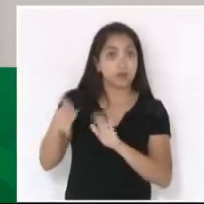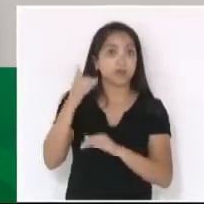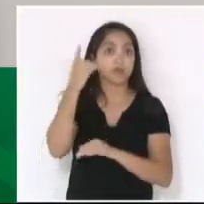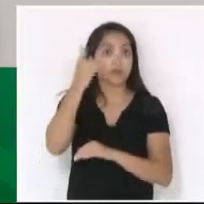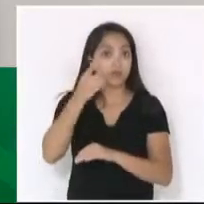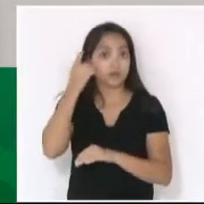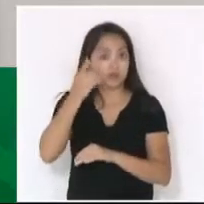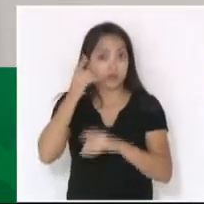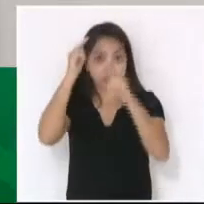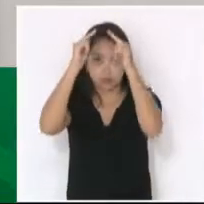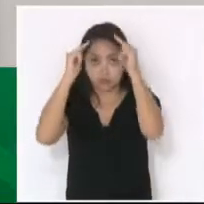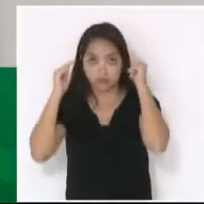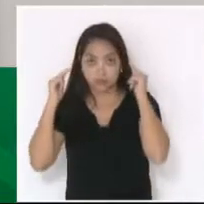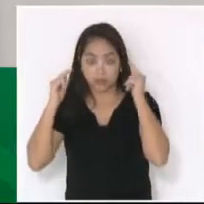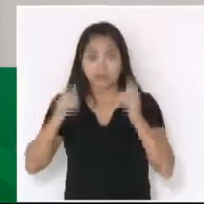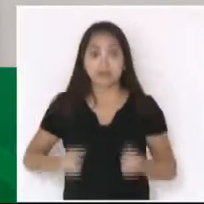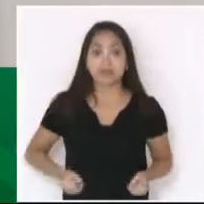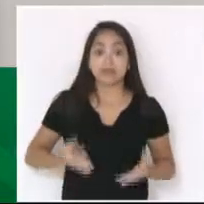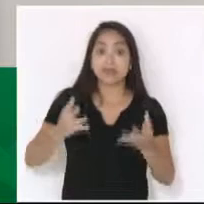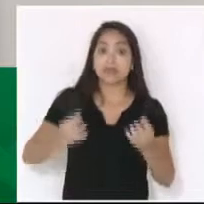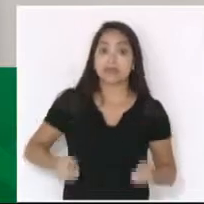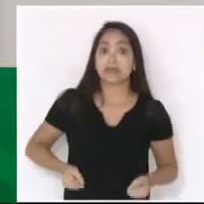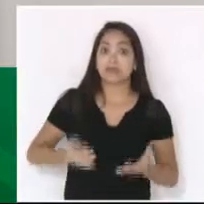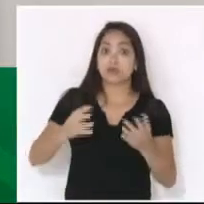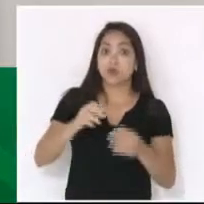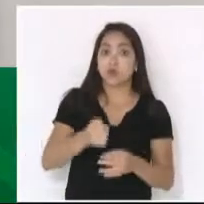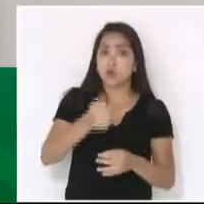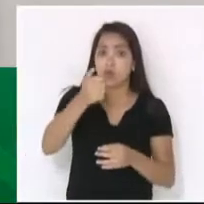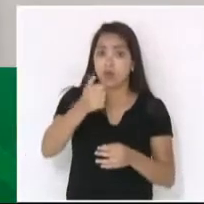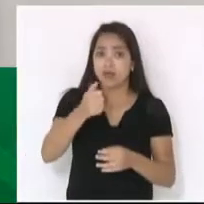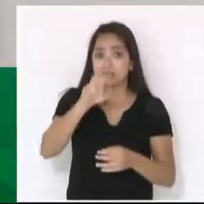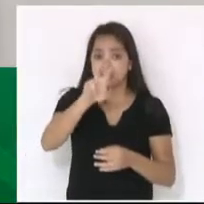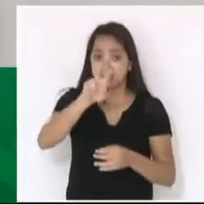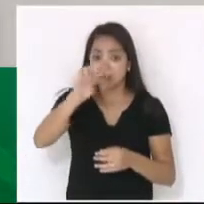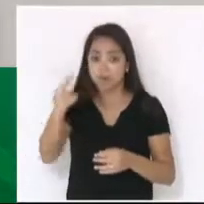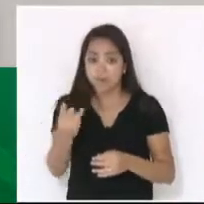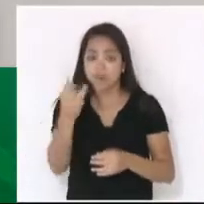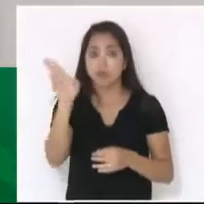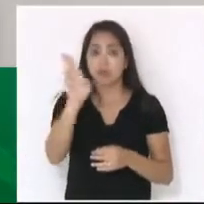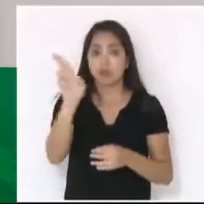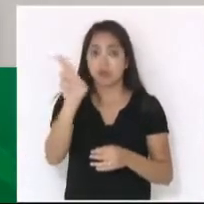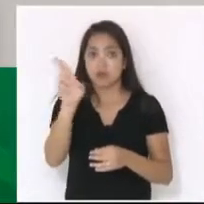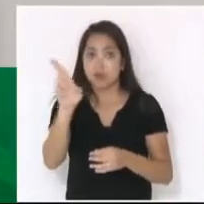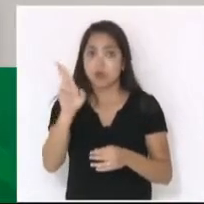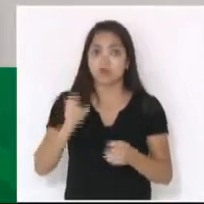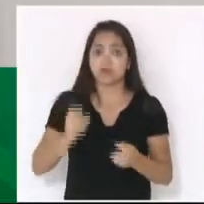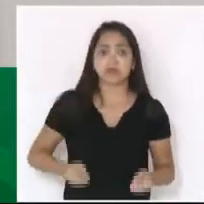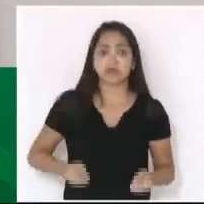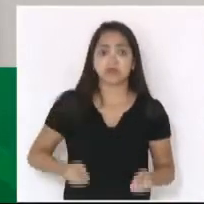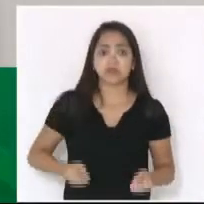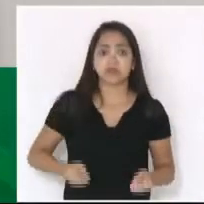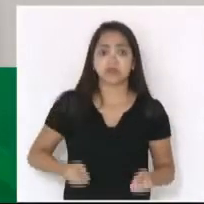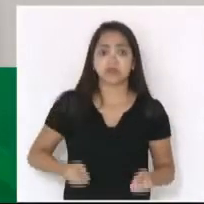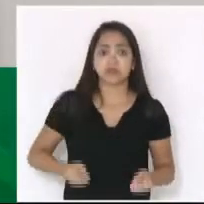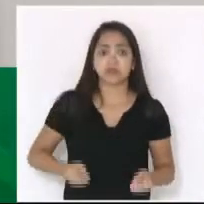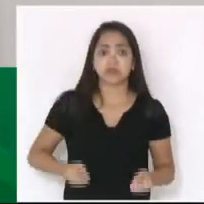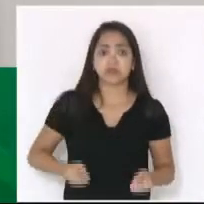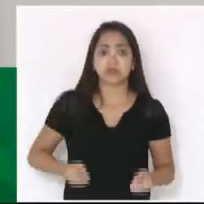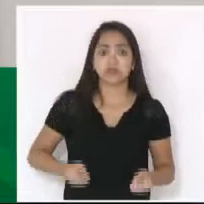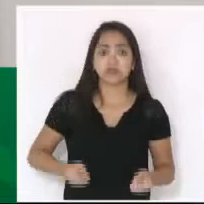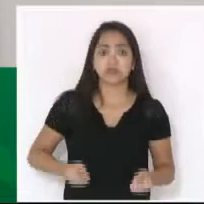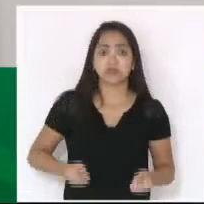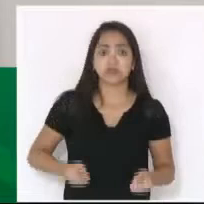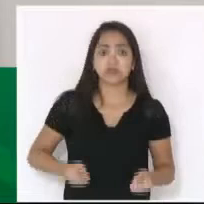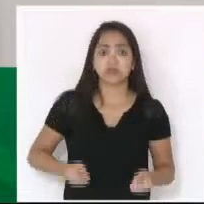gastou com pessoal quase cinco milhões de reais despesas com aluguel com carro com ar condicionado com papel